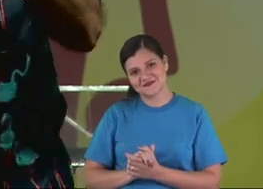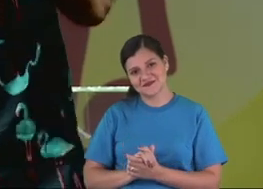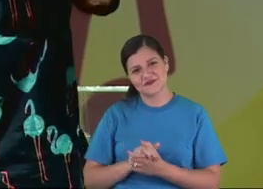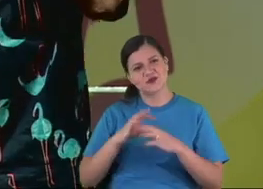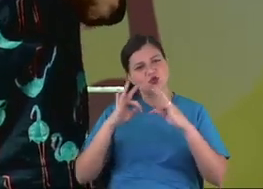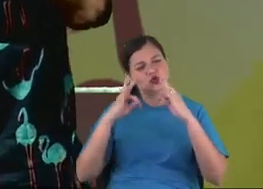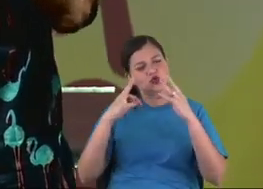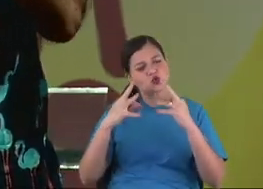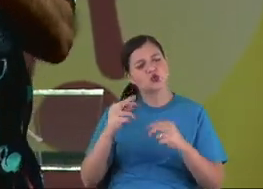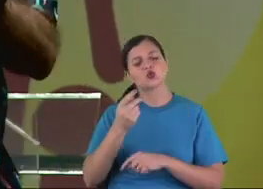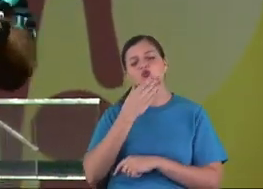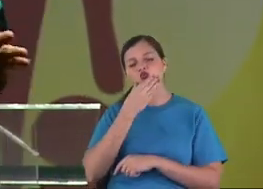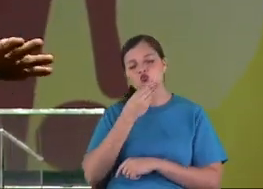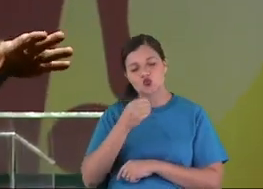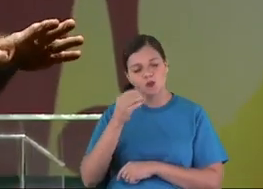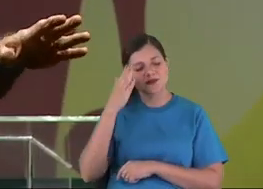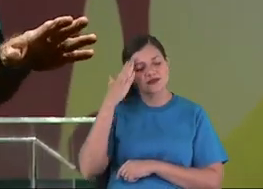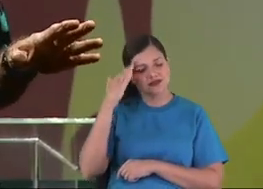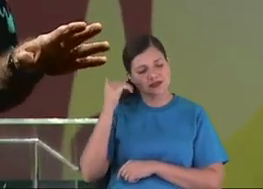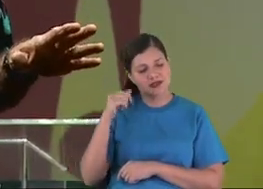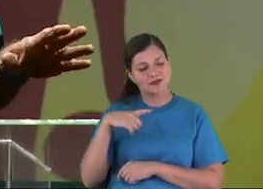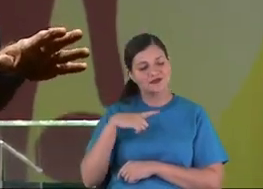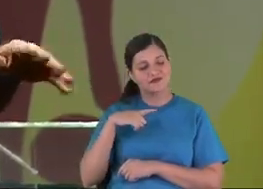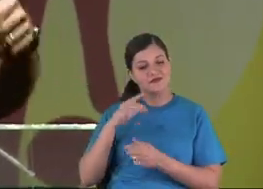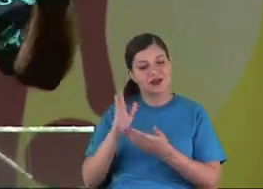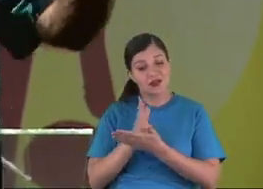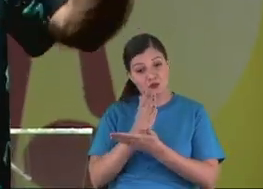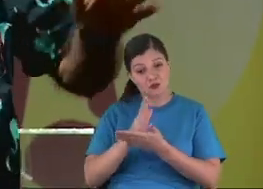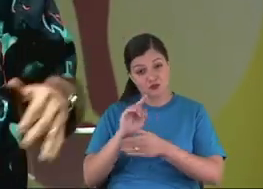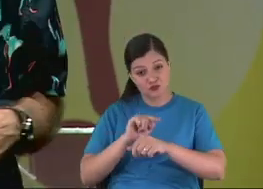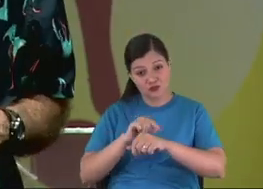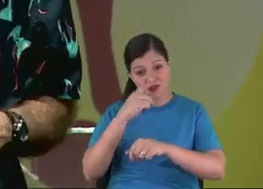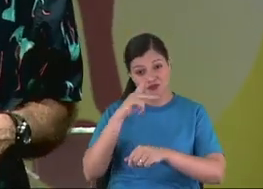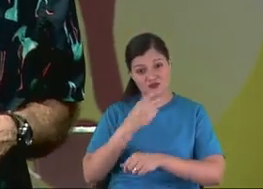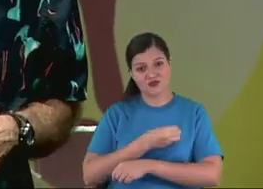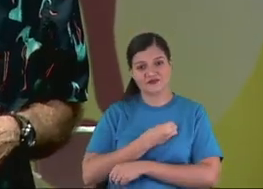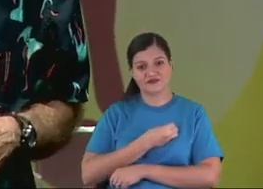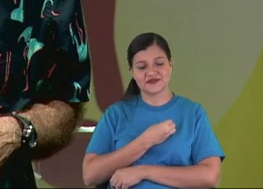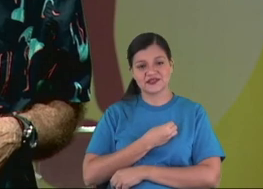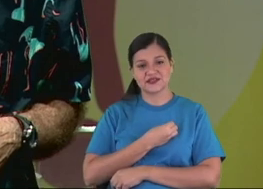Todo homem sabe que vai ter momentos na sua vida que você vai se obcecar